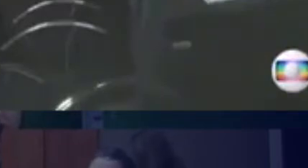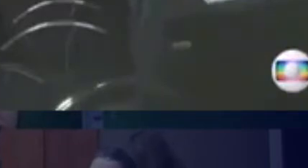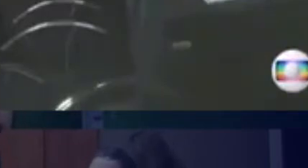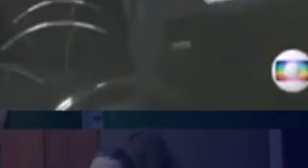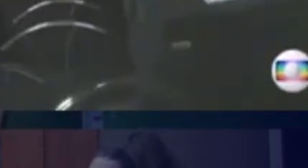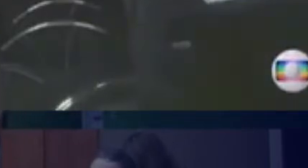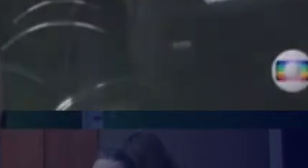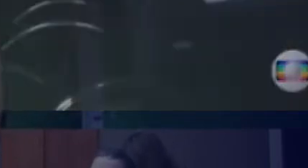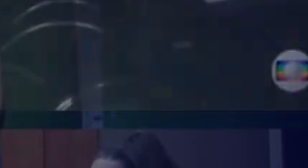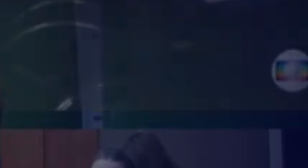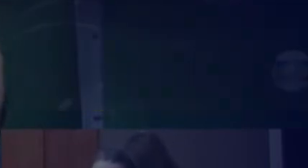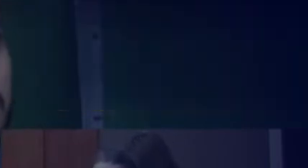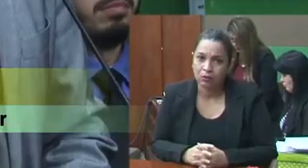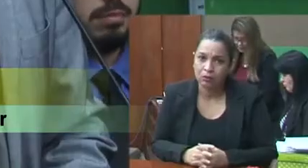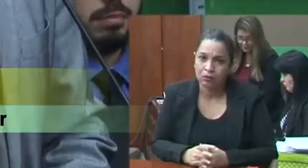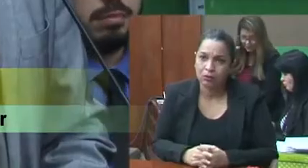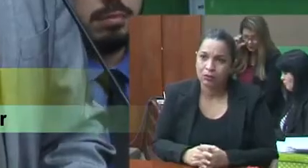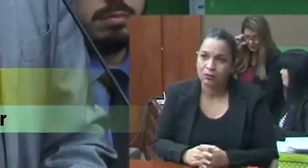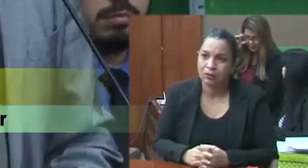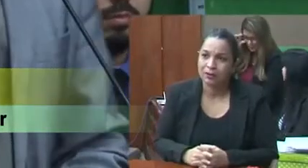foi explicado.